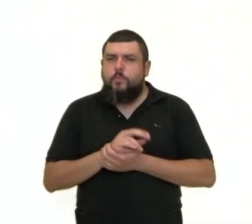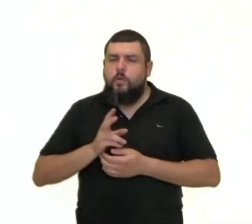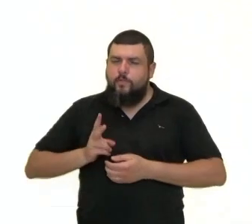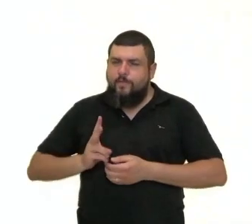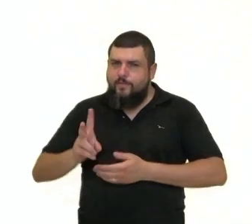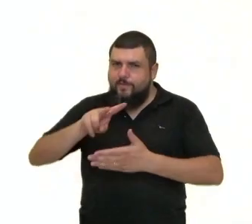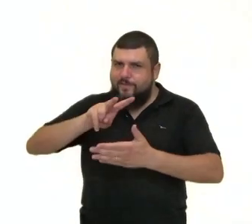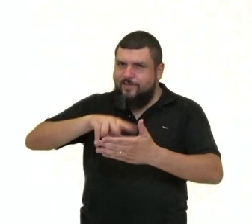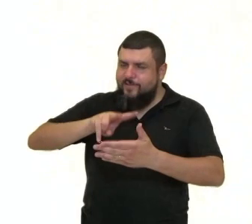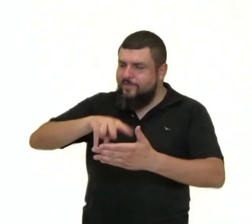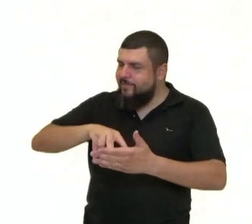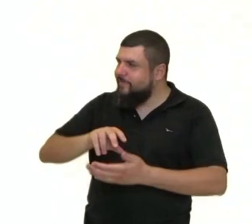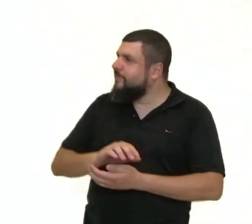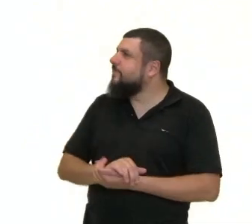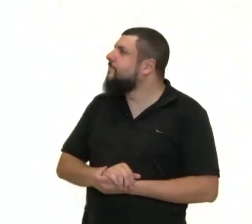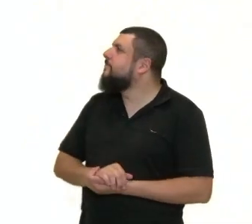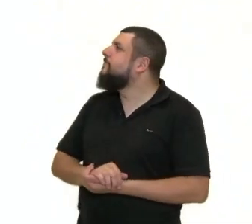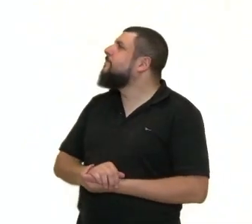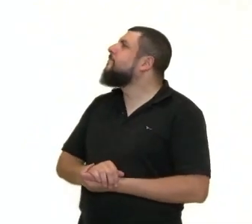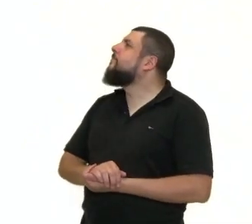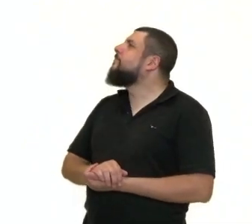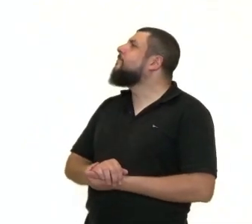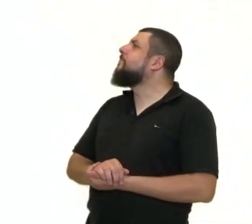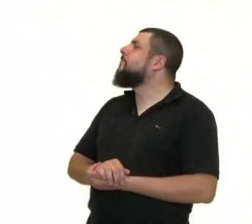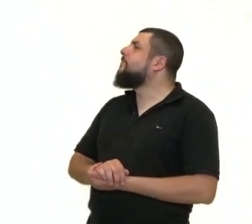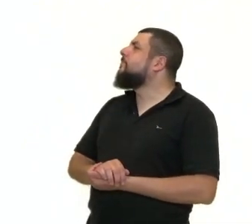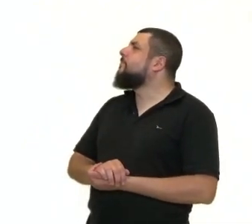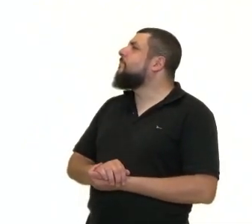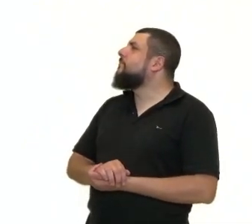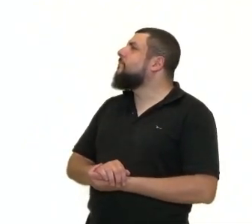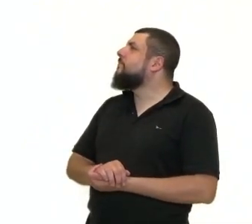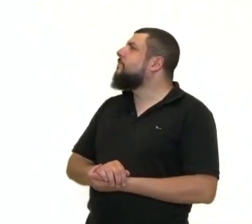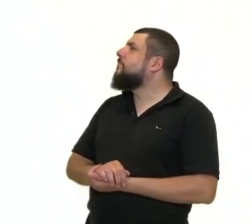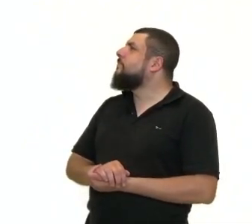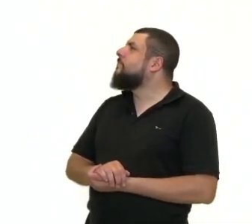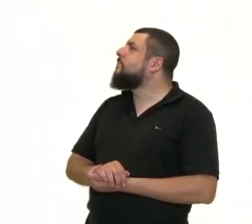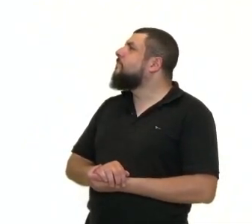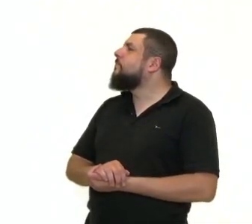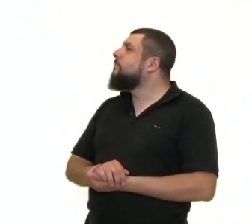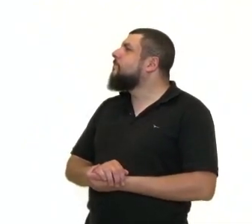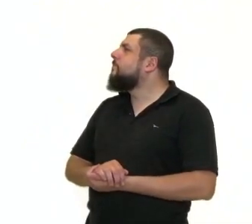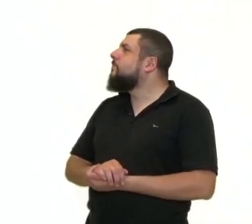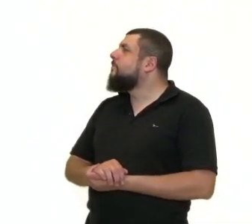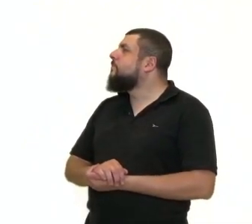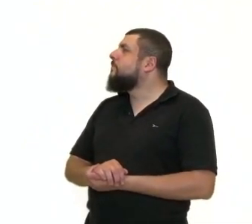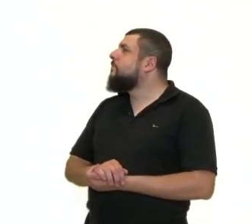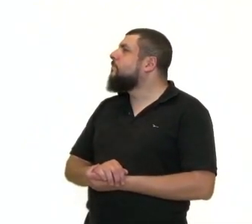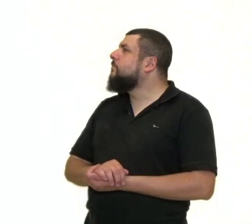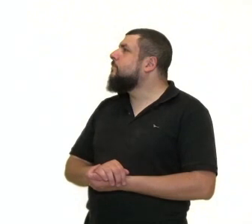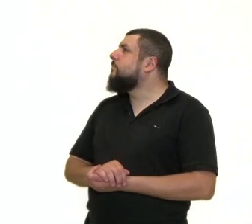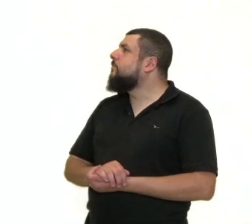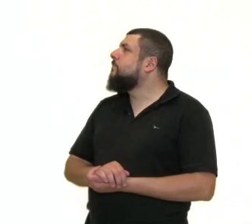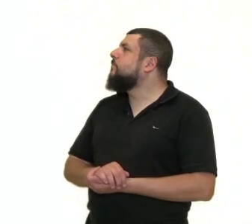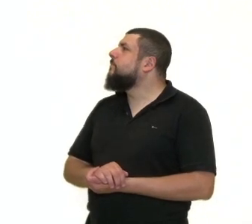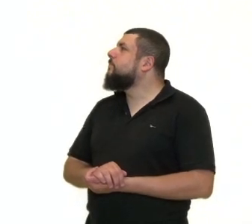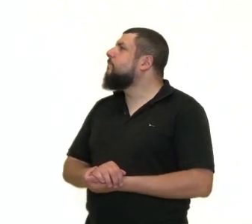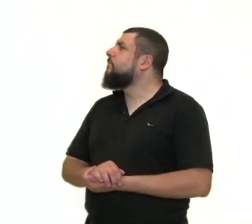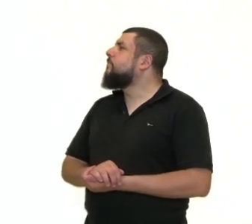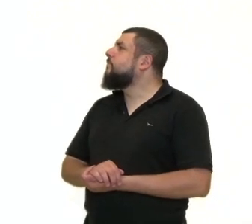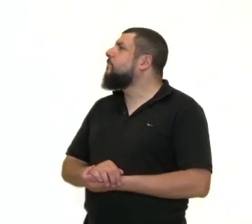então, transferência para outros setores. A ligação não podem passar